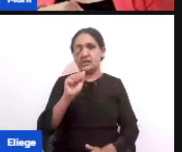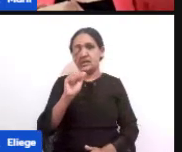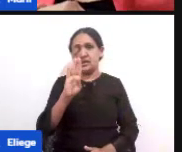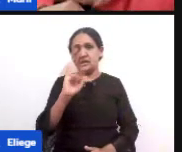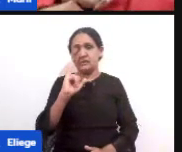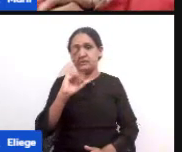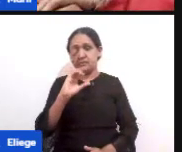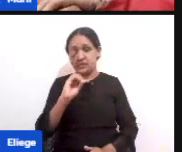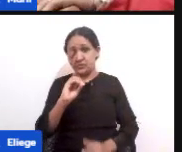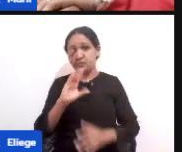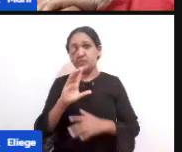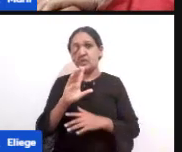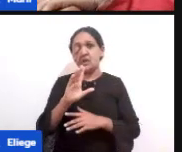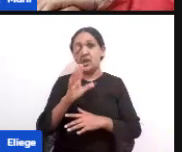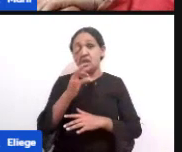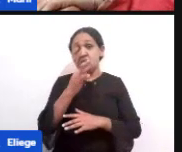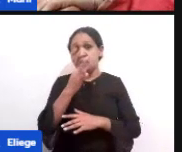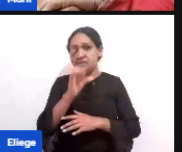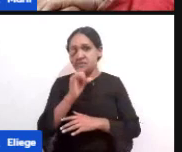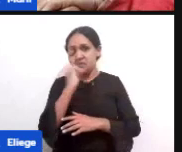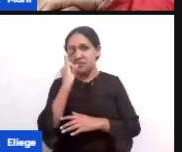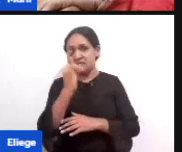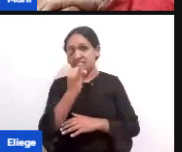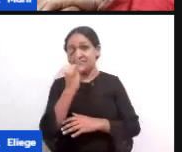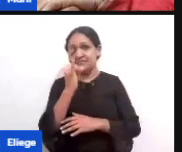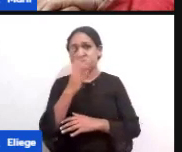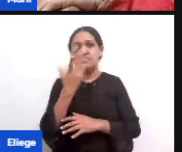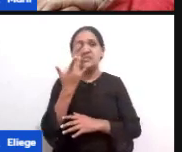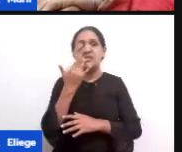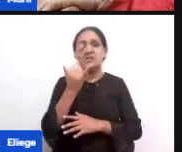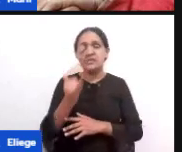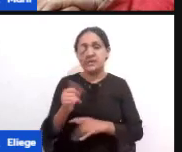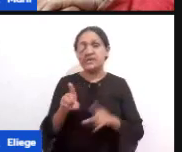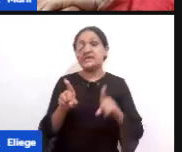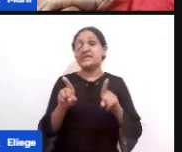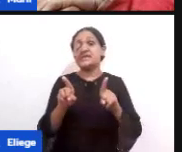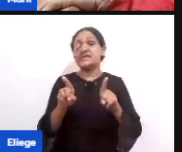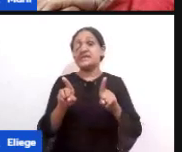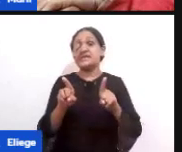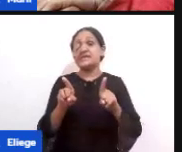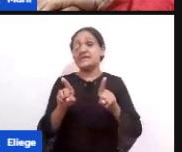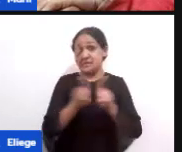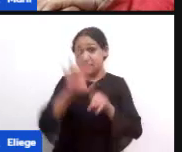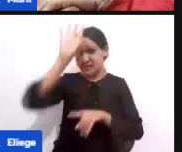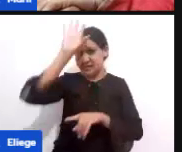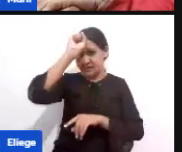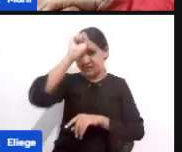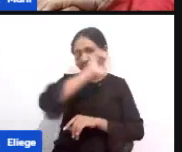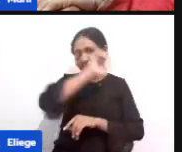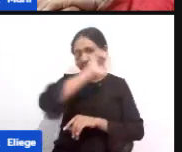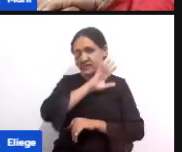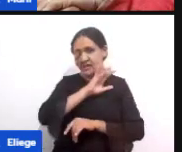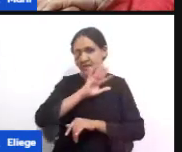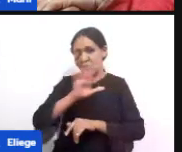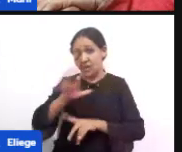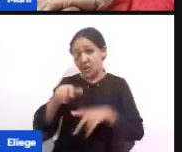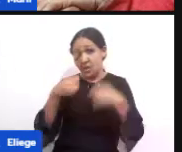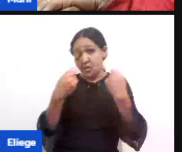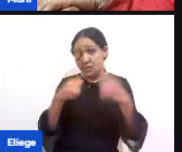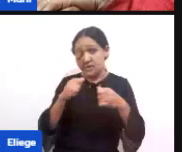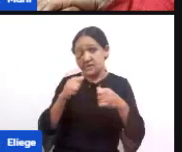passo importante para a criança, mas além de ser alfabetizada, ela precisa passar pelo processo de